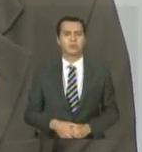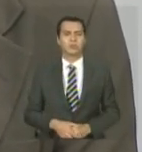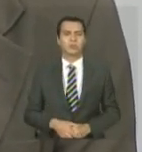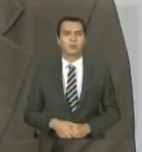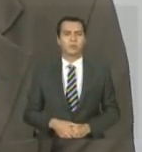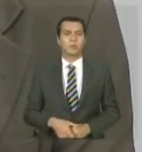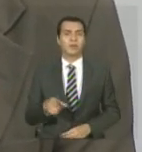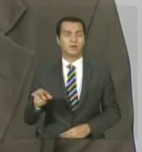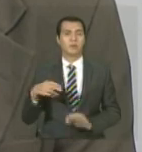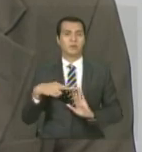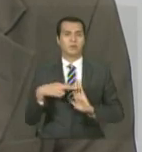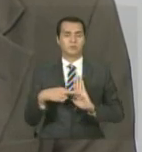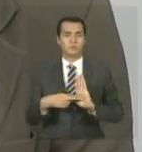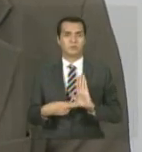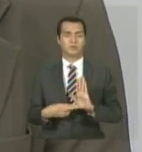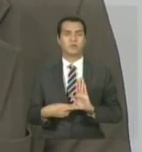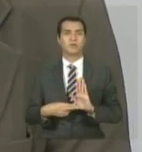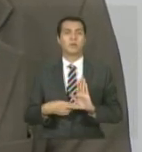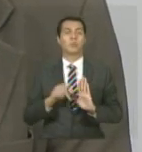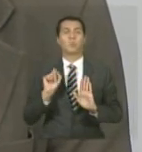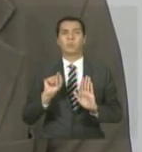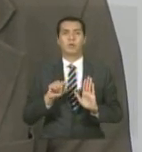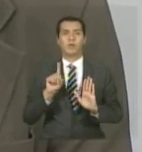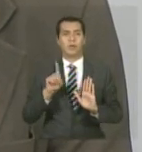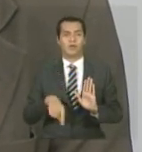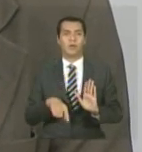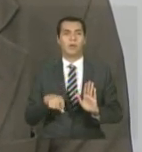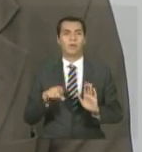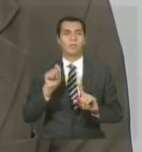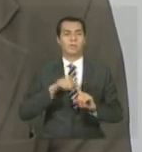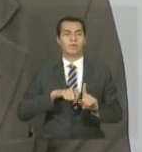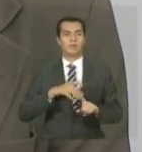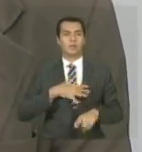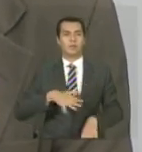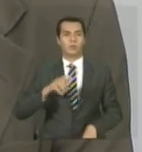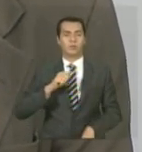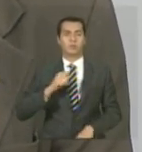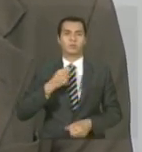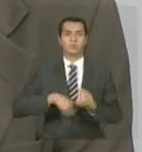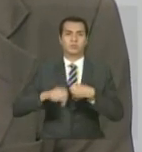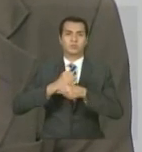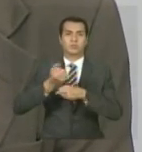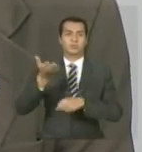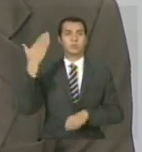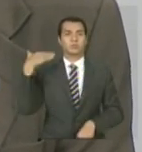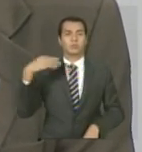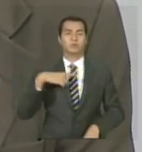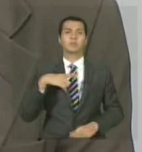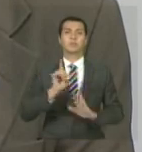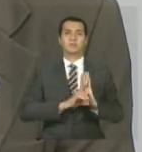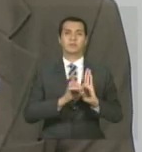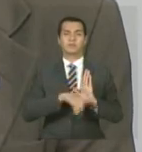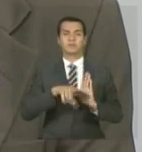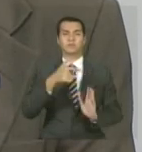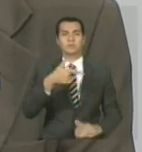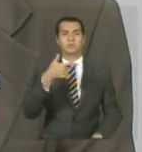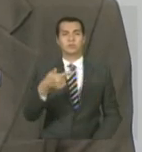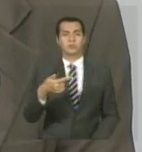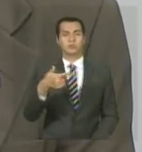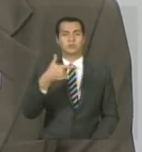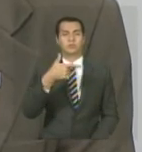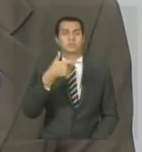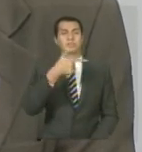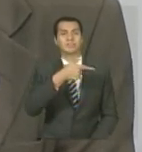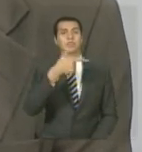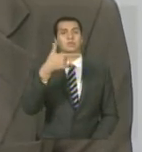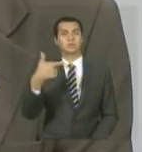ela é agora de agosto do ano passado. Portanto, nós estamos através de um decreto, o 7272, foi feito referência aqui, e